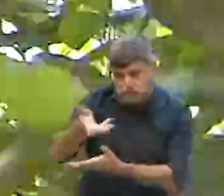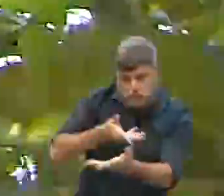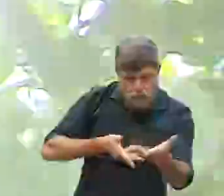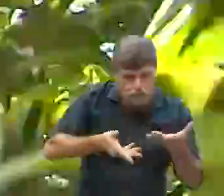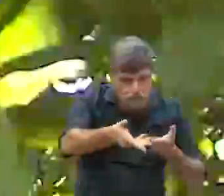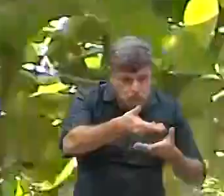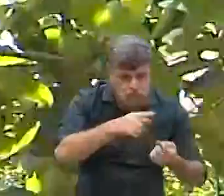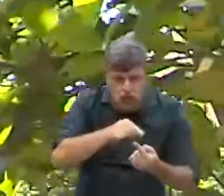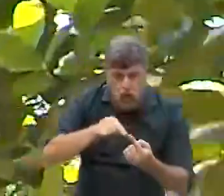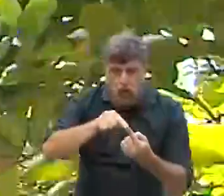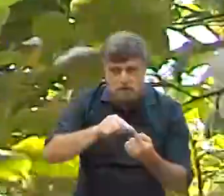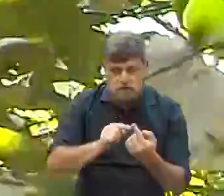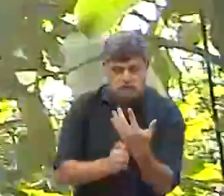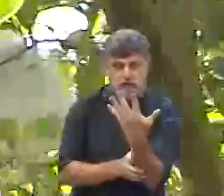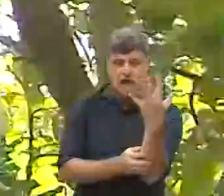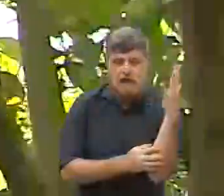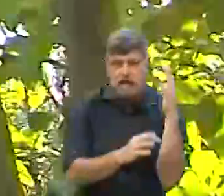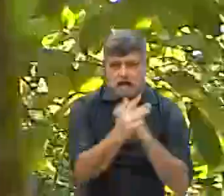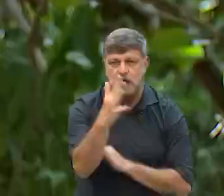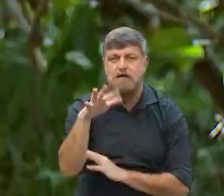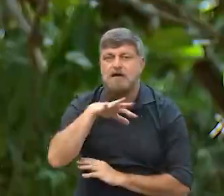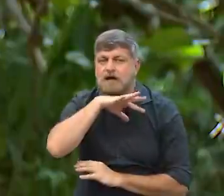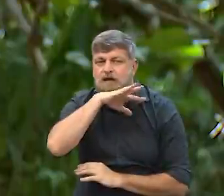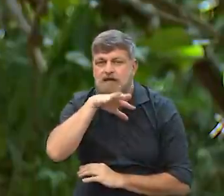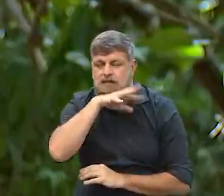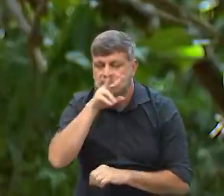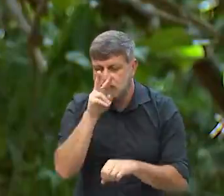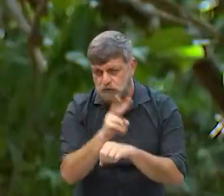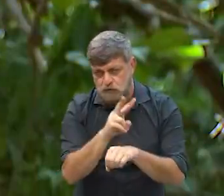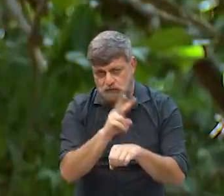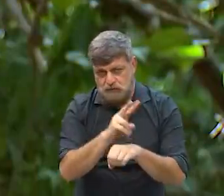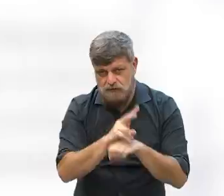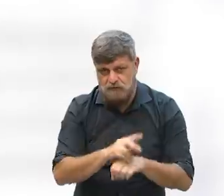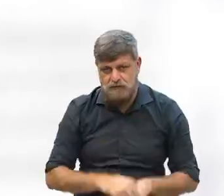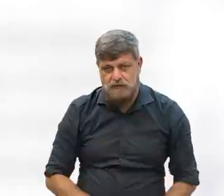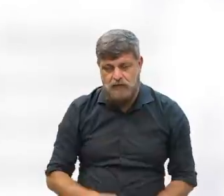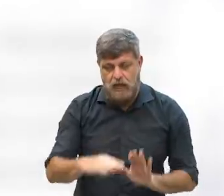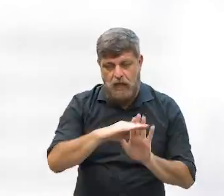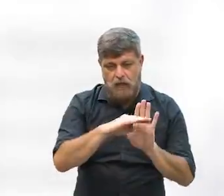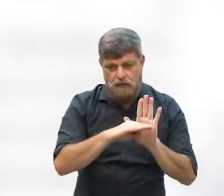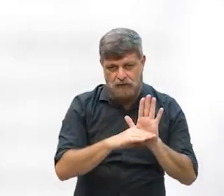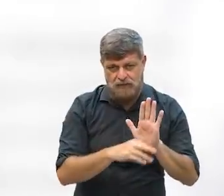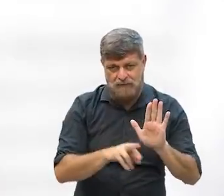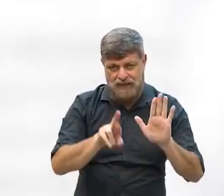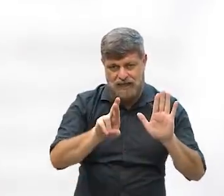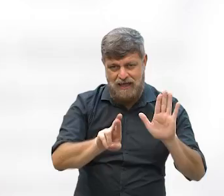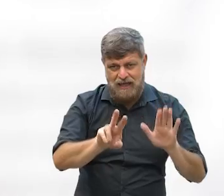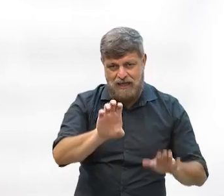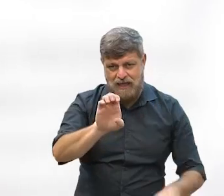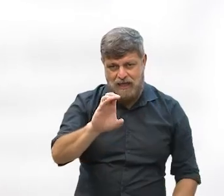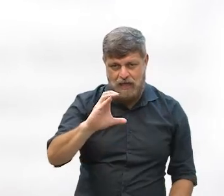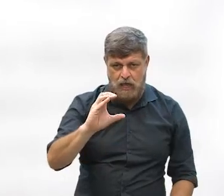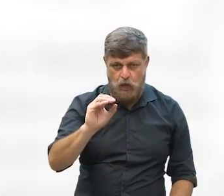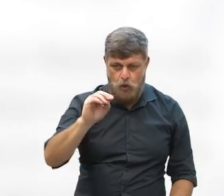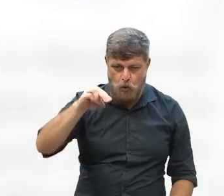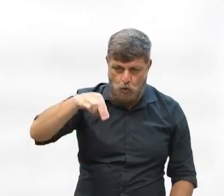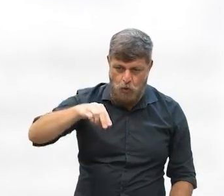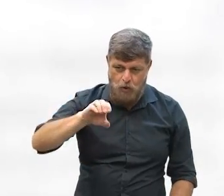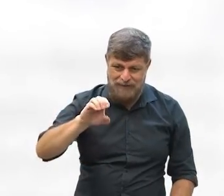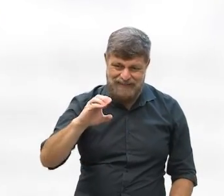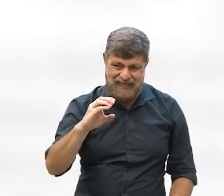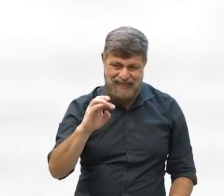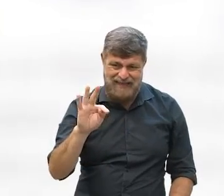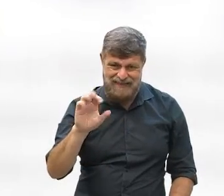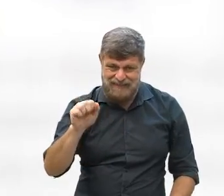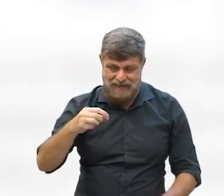a conservação da fauna e da flora. Esse programa é o Reconecta RMC, que surgiu em 2017, e desde lá